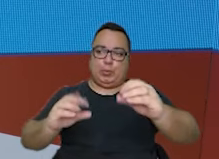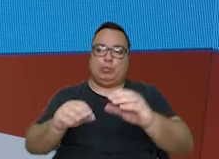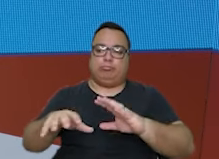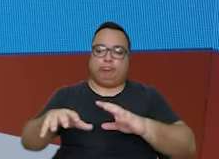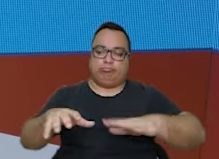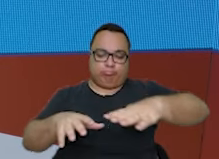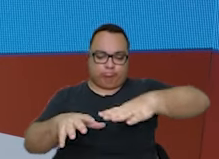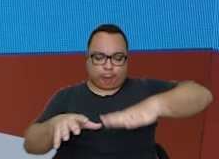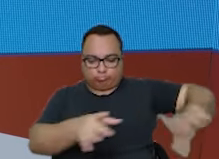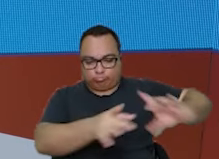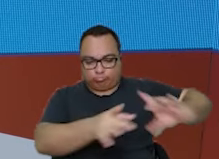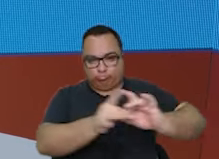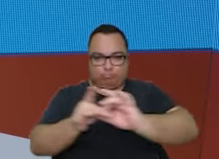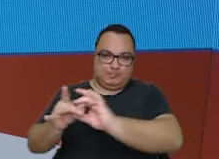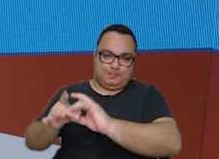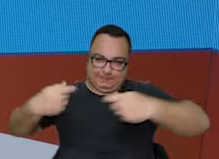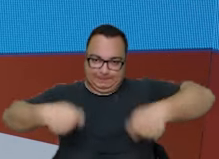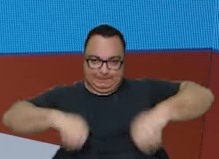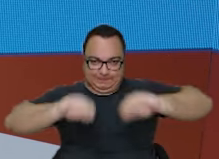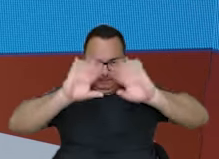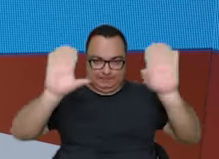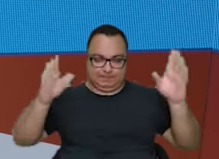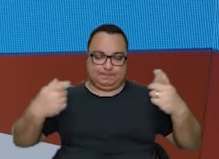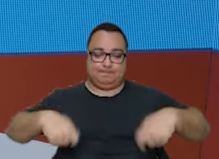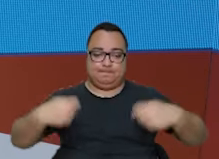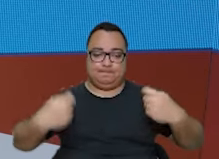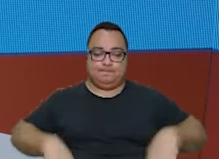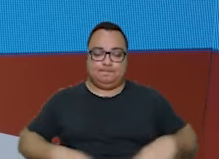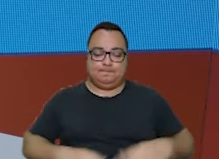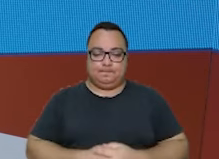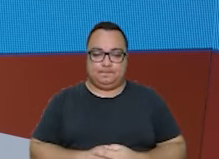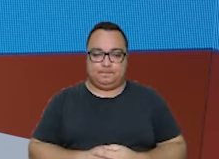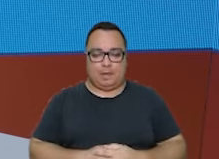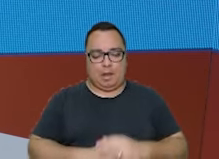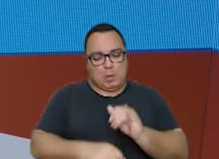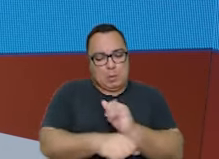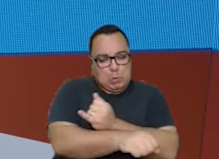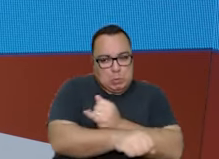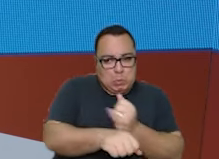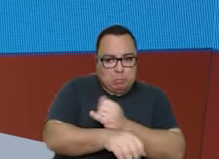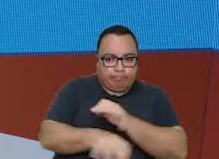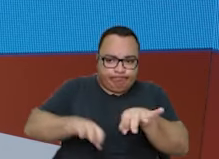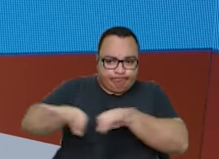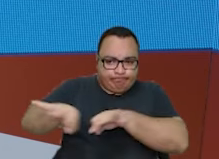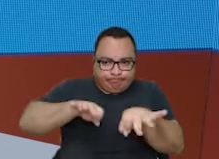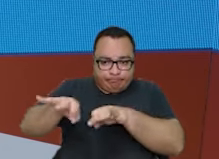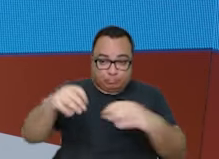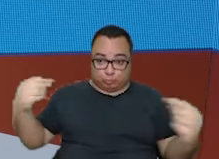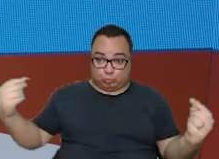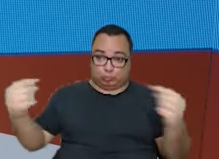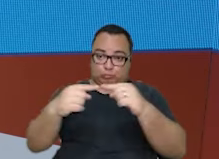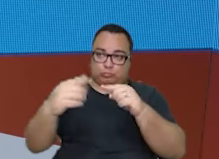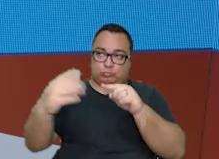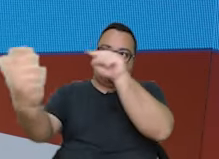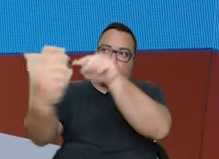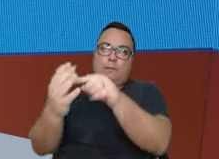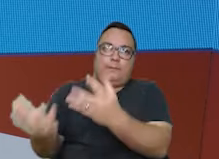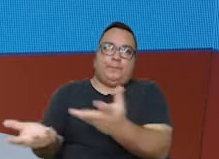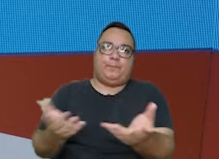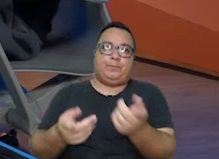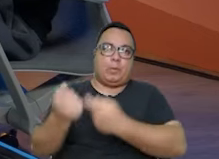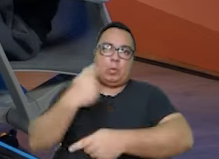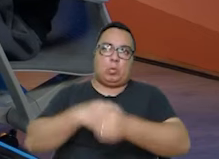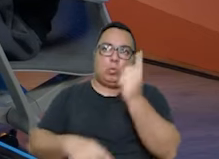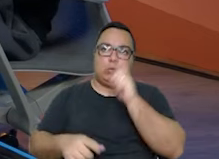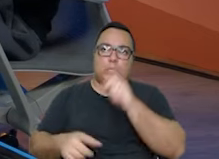inserido ali dentro daquela rede e usar de forma estratégica né para para o seu objetivo o que que você quer obter através daquele